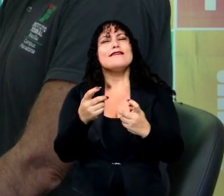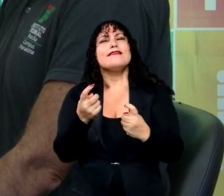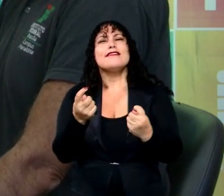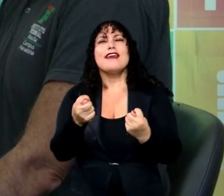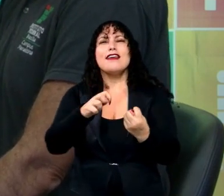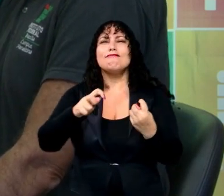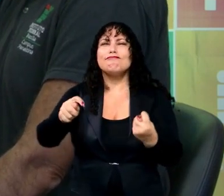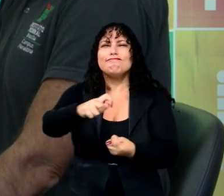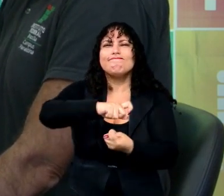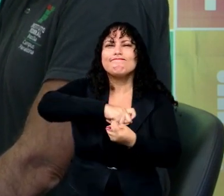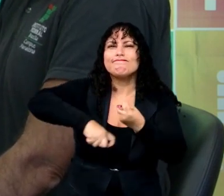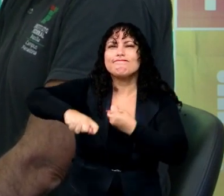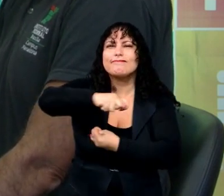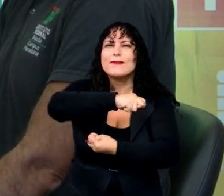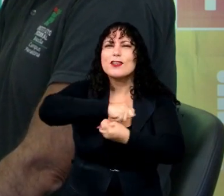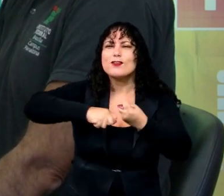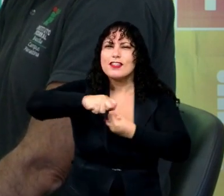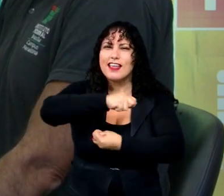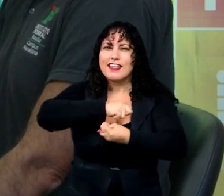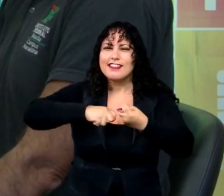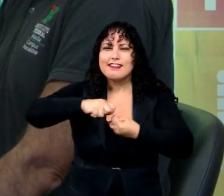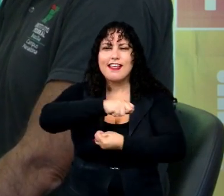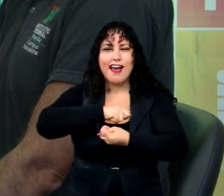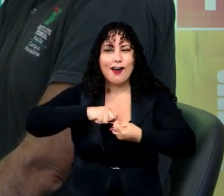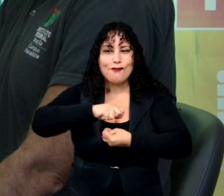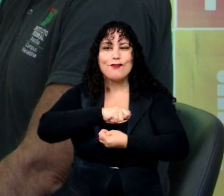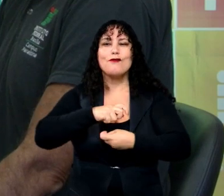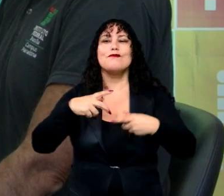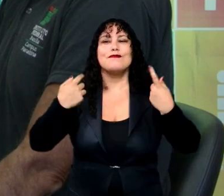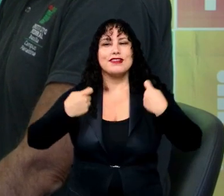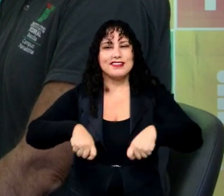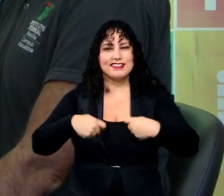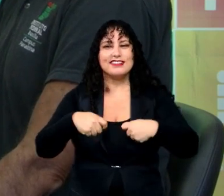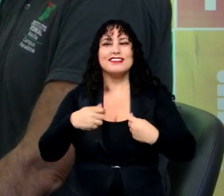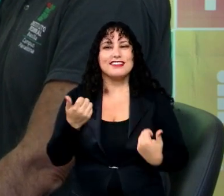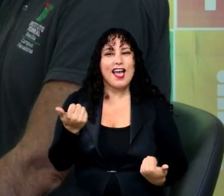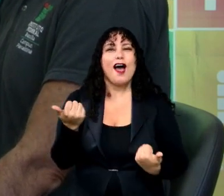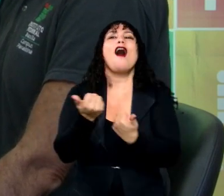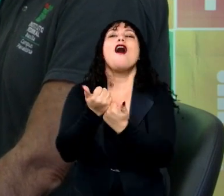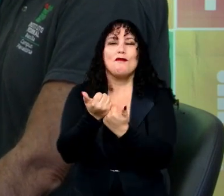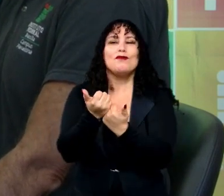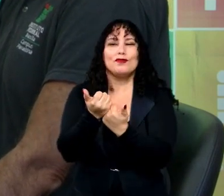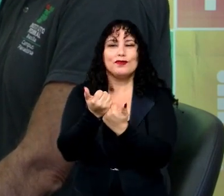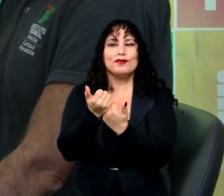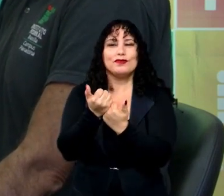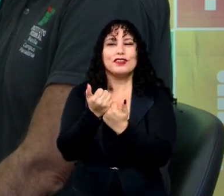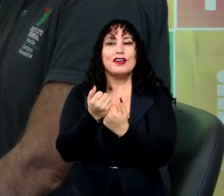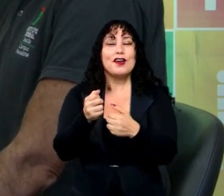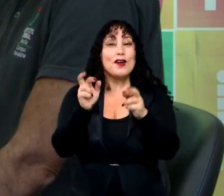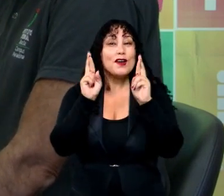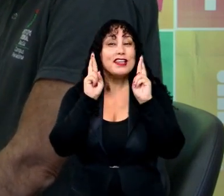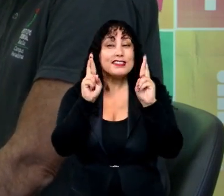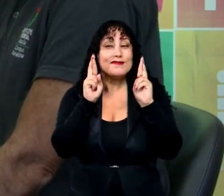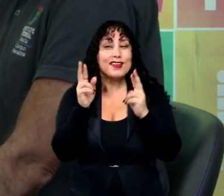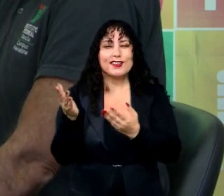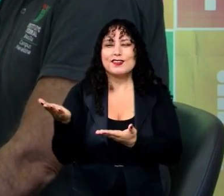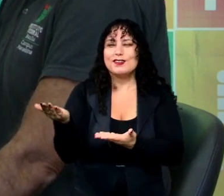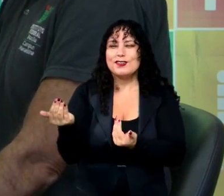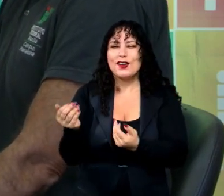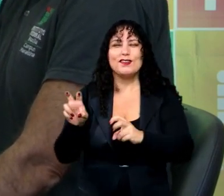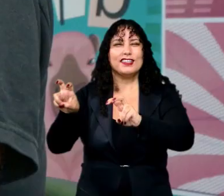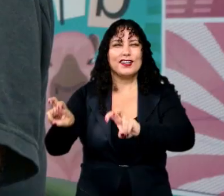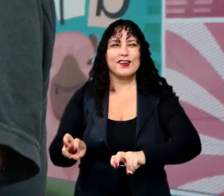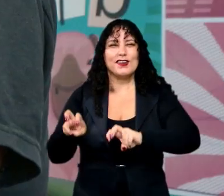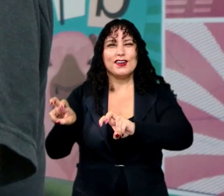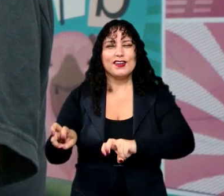sustentável os negócios devem ser sustentados Ah sim tá então eu espero que esses jovens rurais